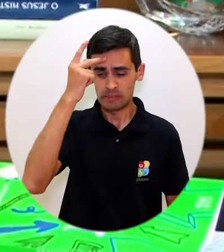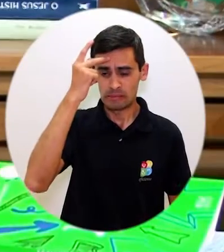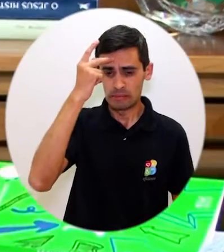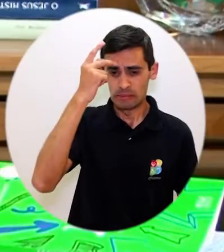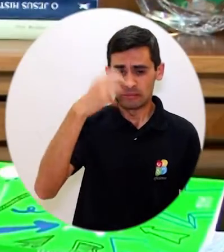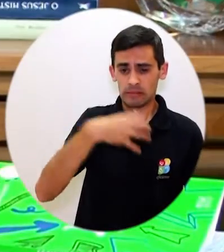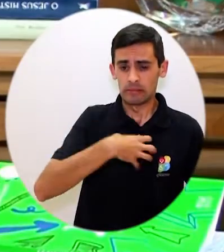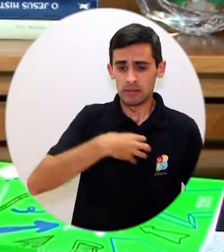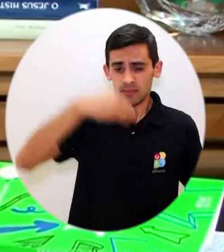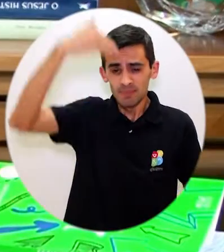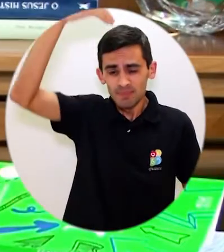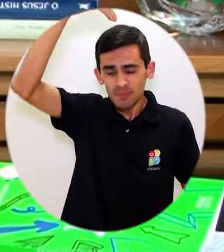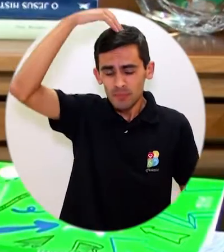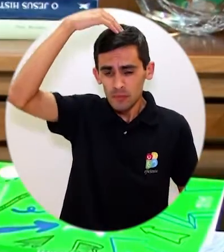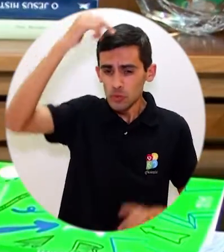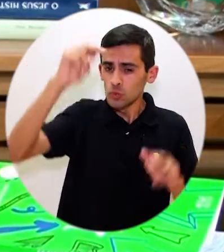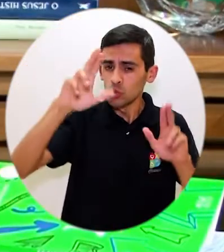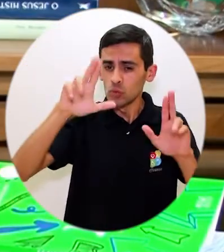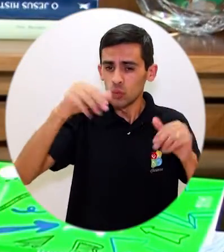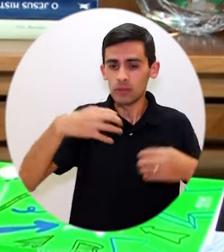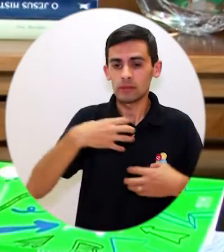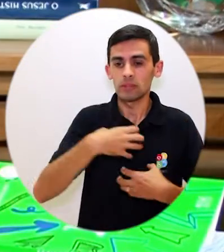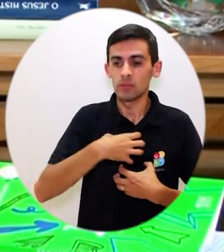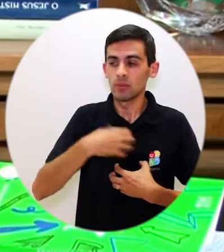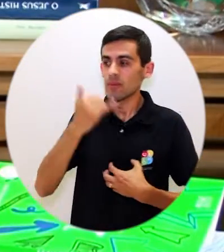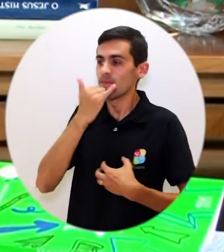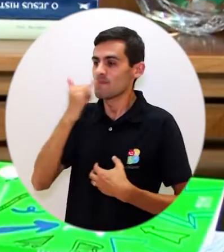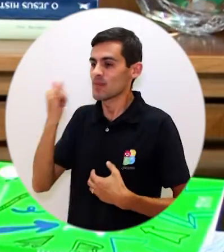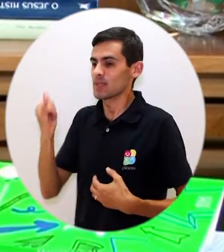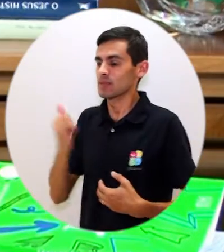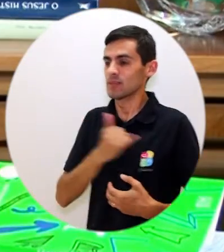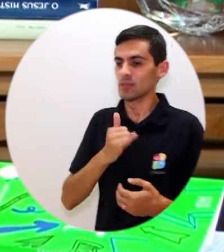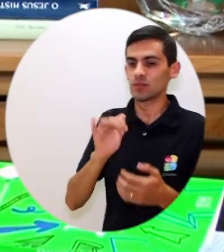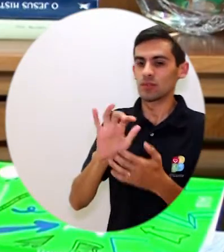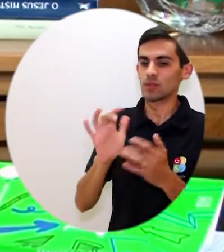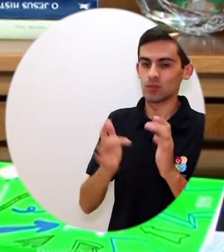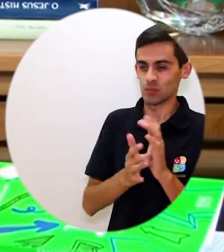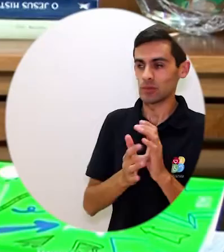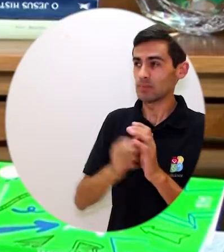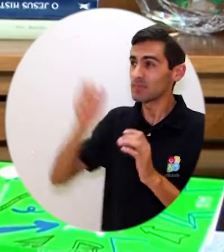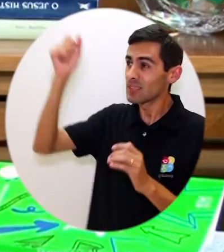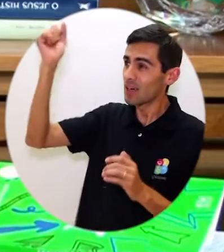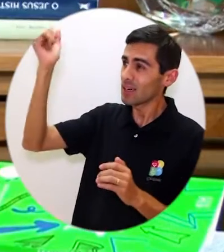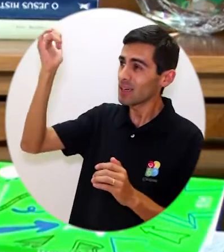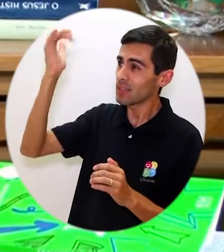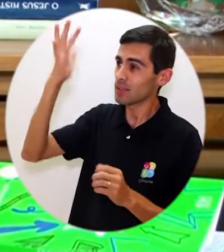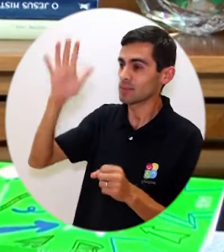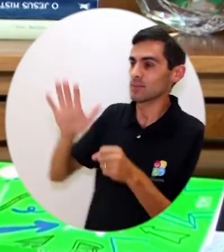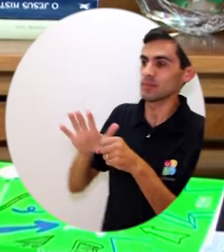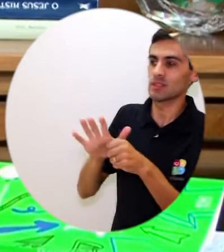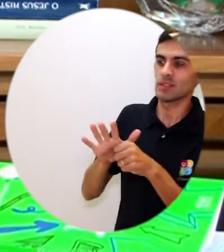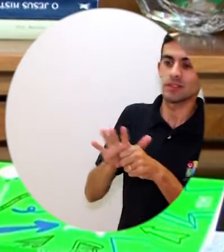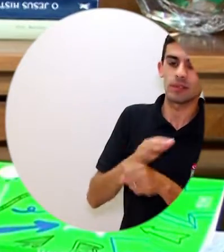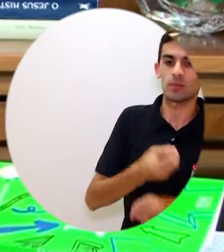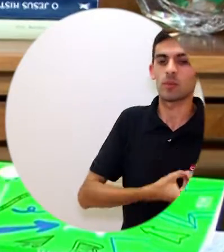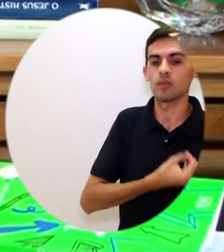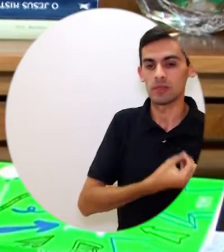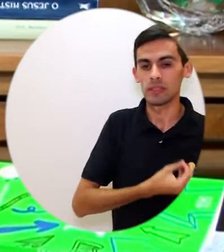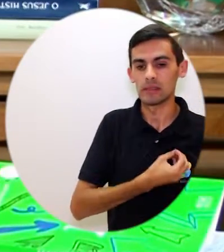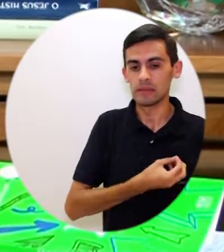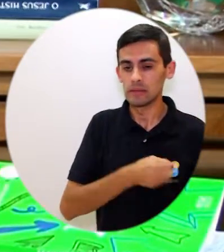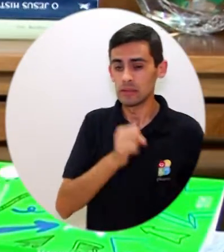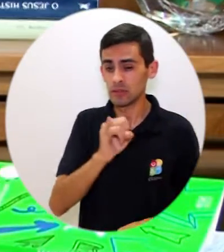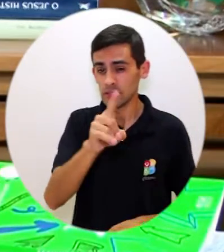Quem vive culpado nunca sentiu o perdão do Senhor em sua vida, a graça se derramando